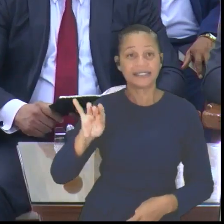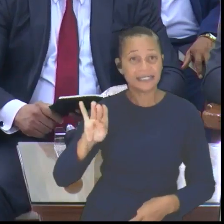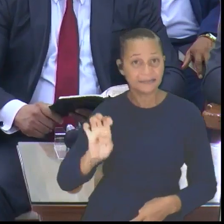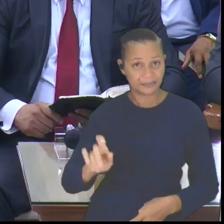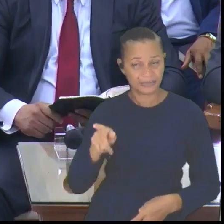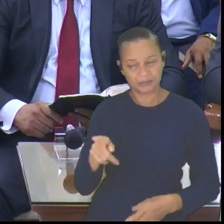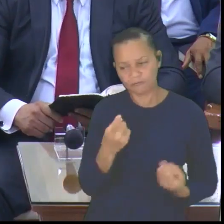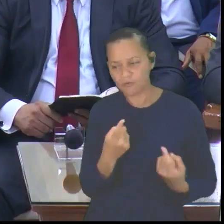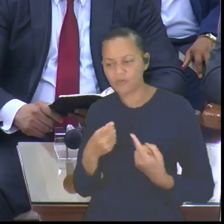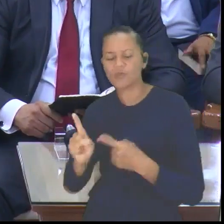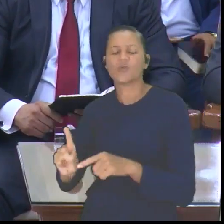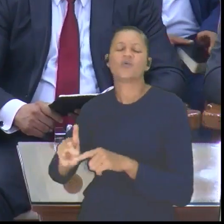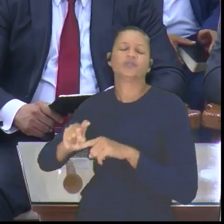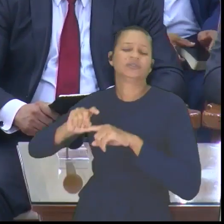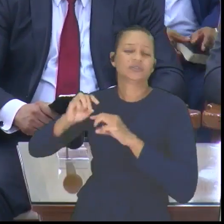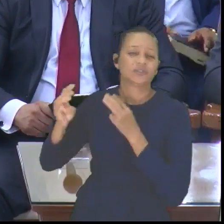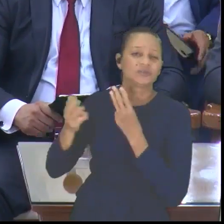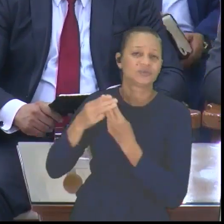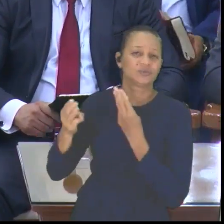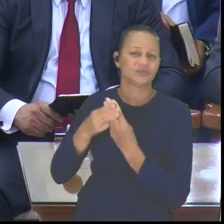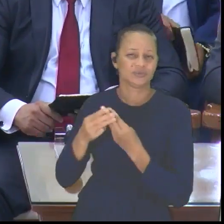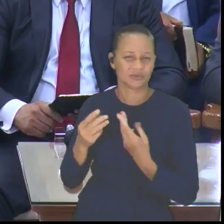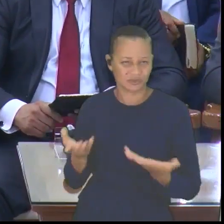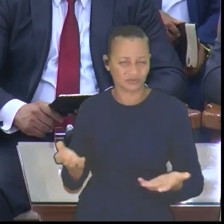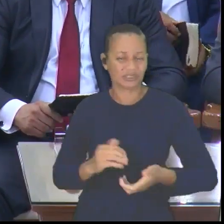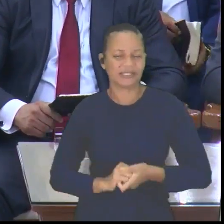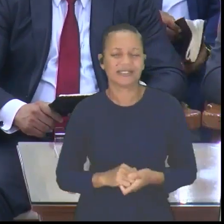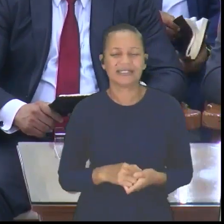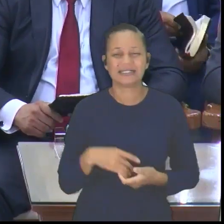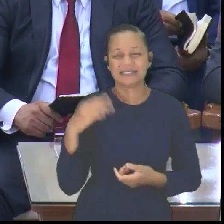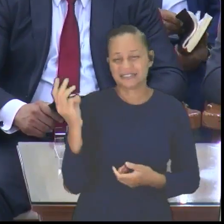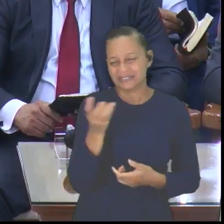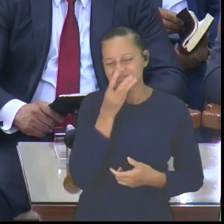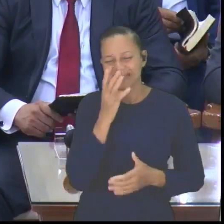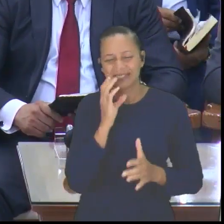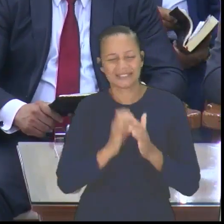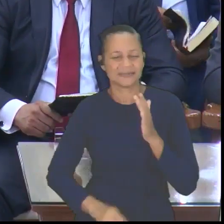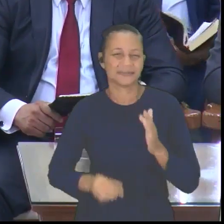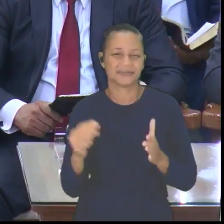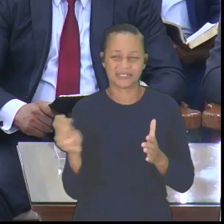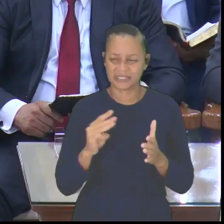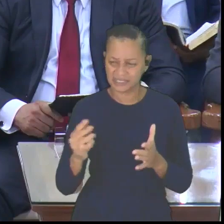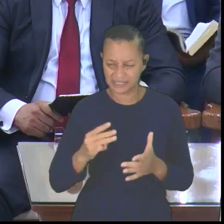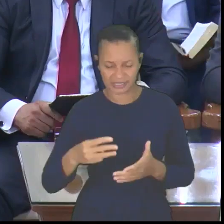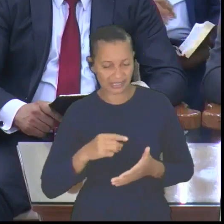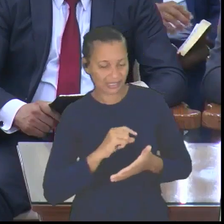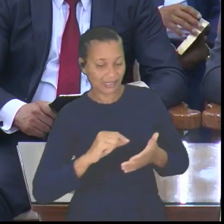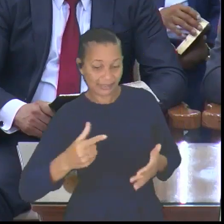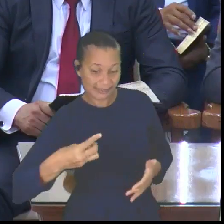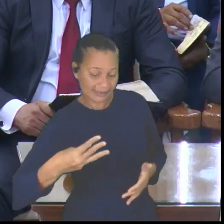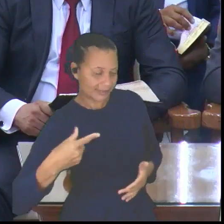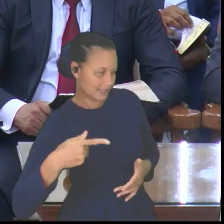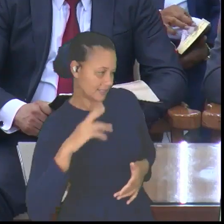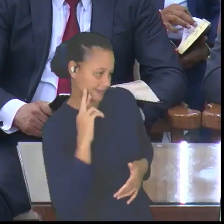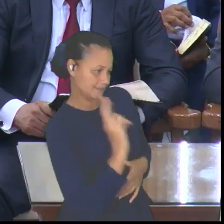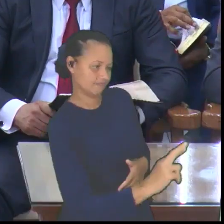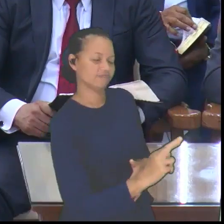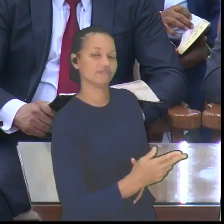está em Isaías, capítulo 36, salvo engano. No 37, Deus dá uma resposta a Senaqueribe.